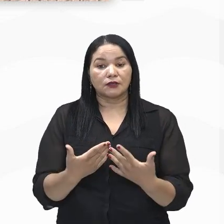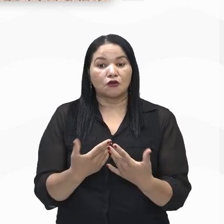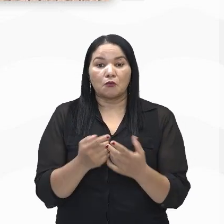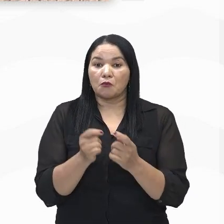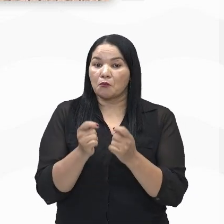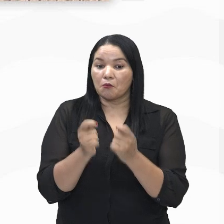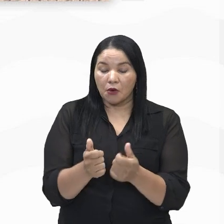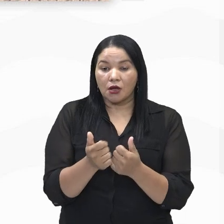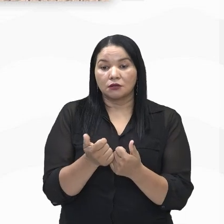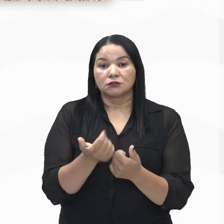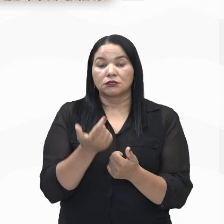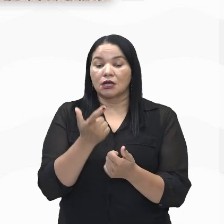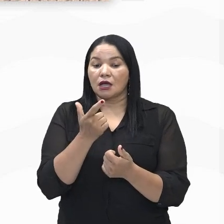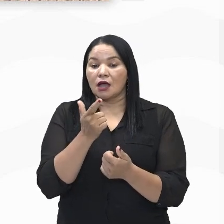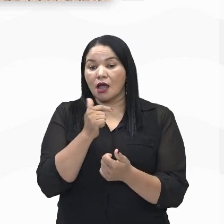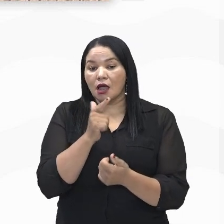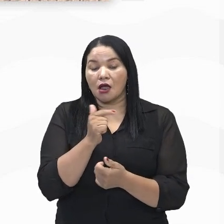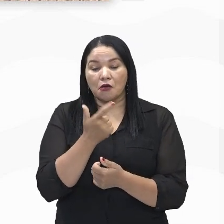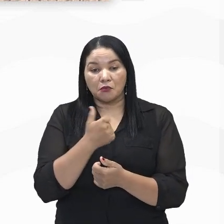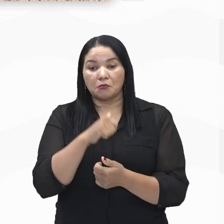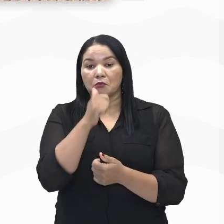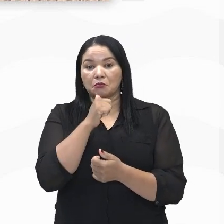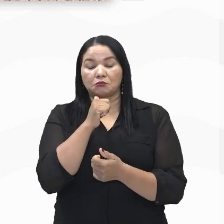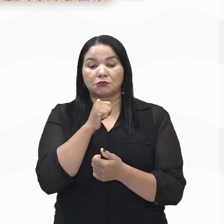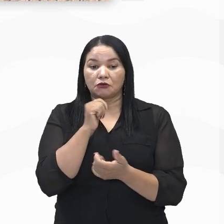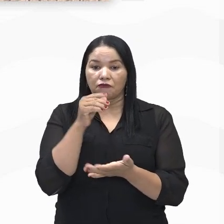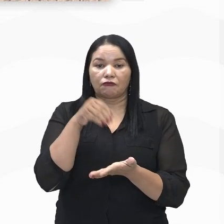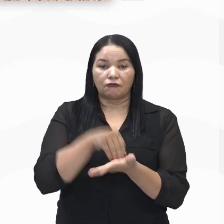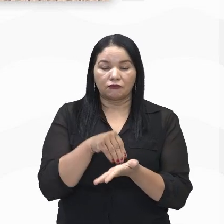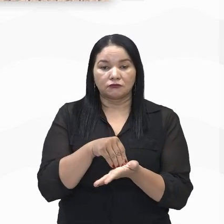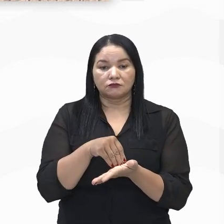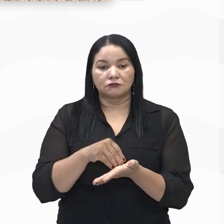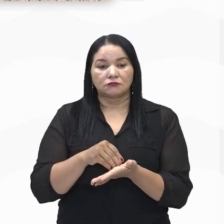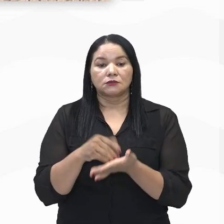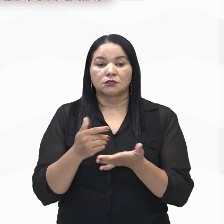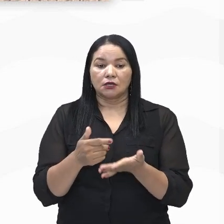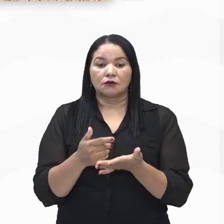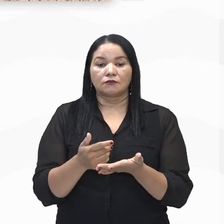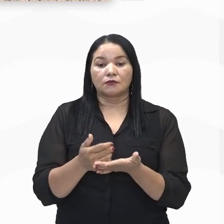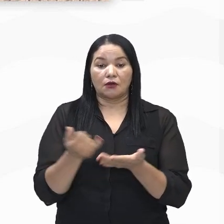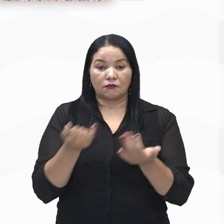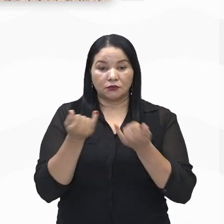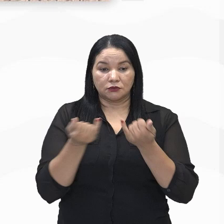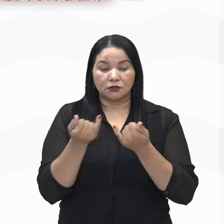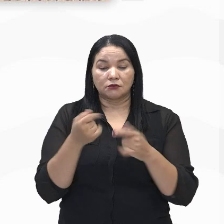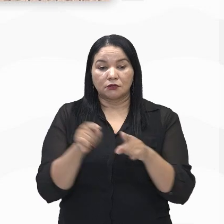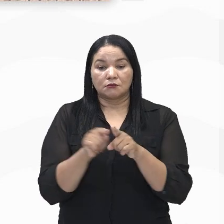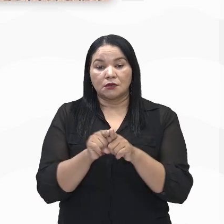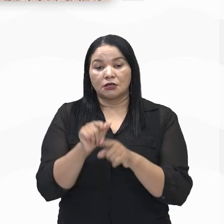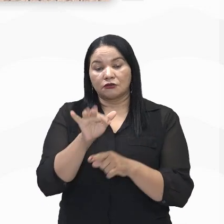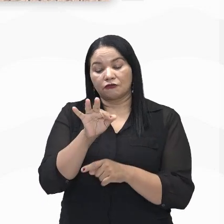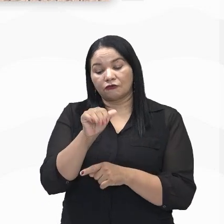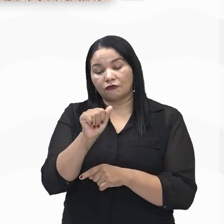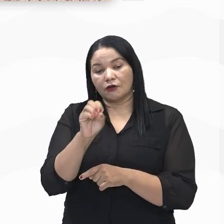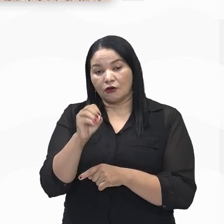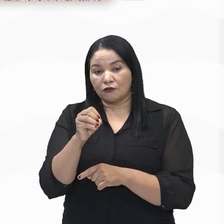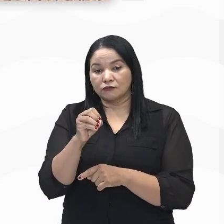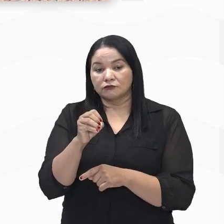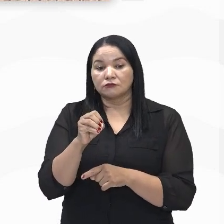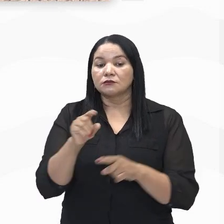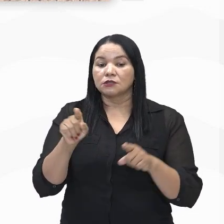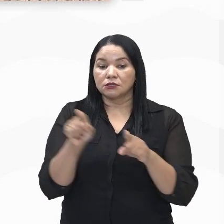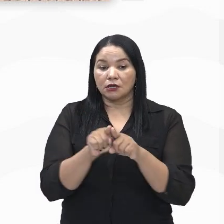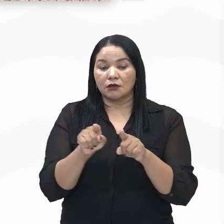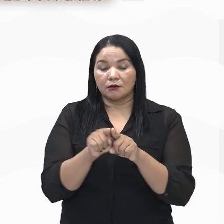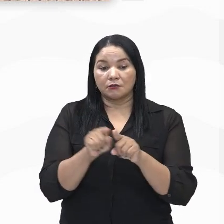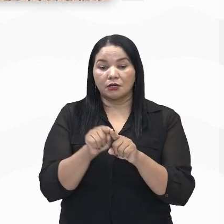água para beber. De acordo com a FAO, né, que é a Organização das